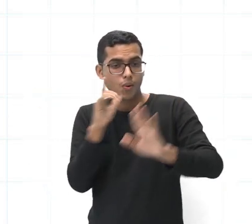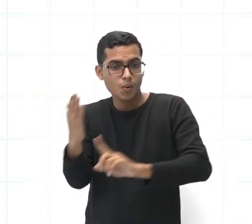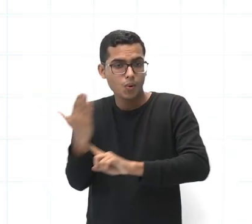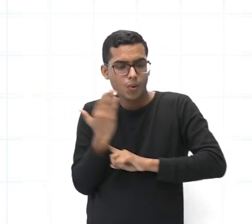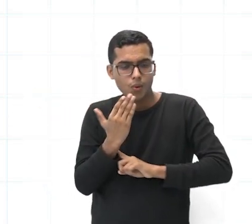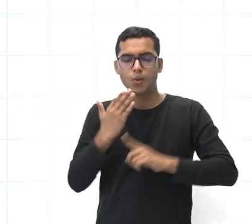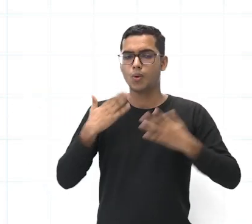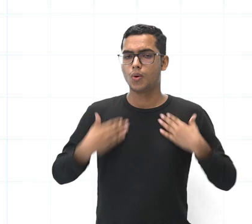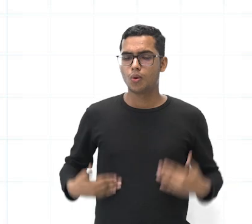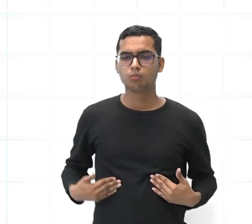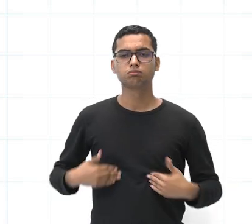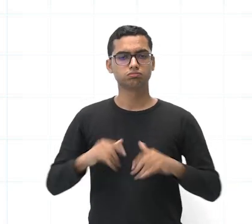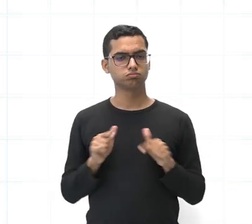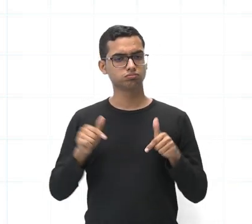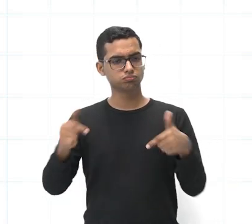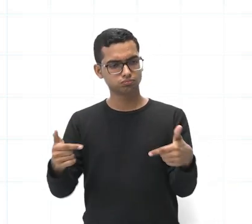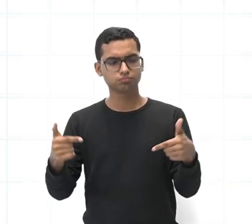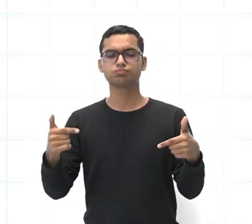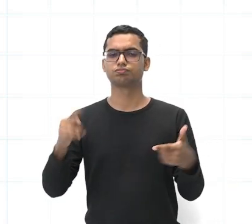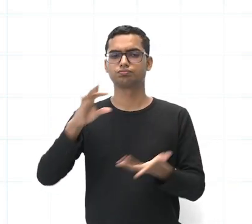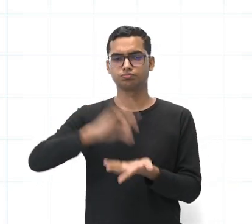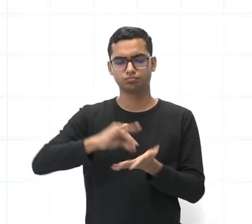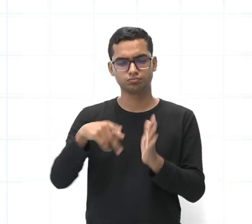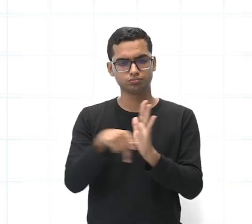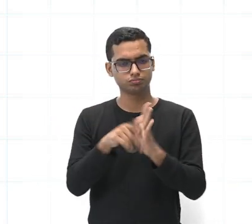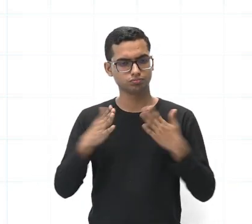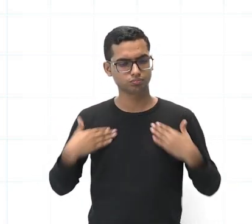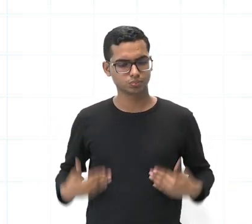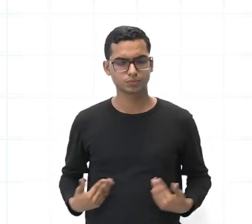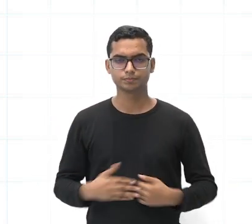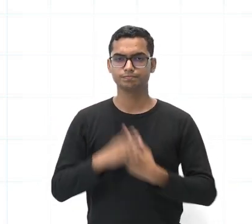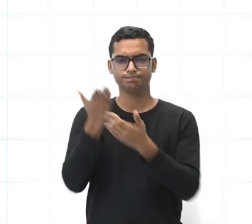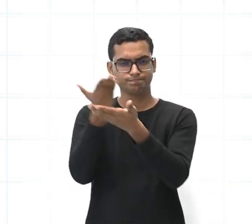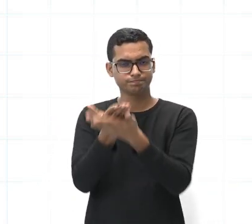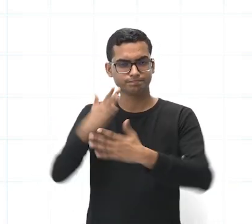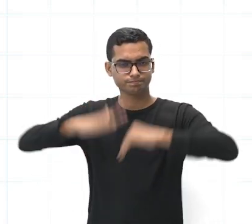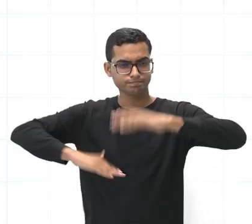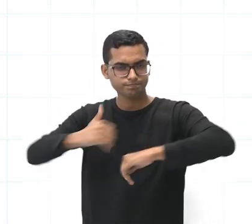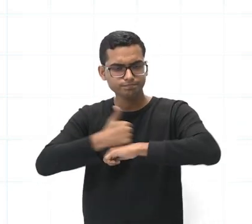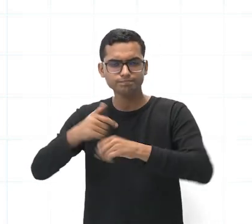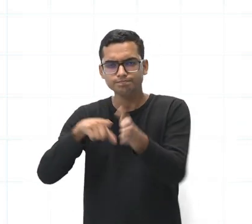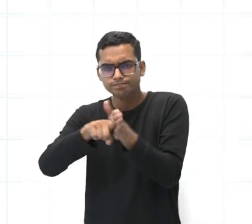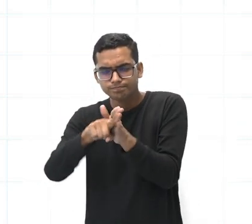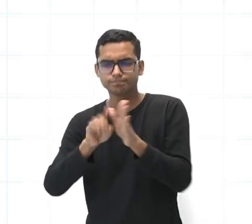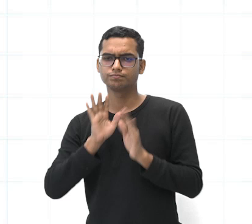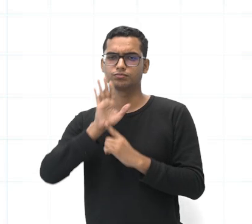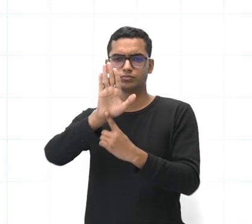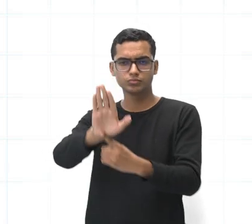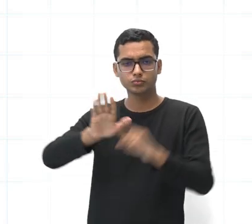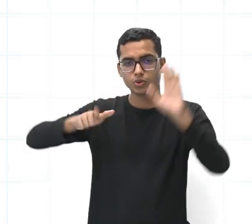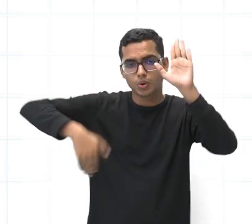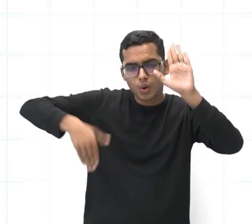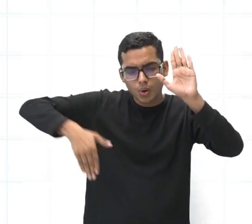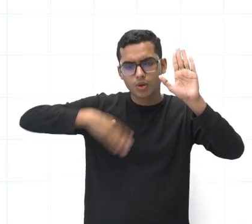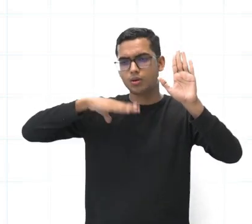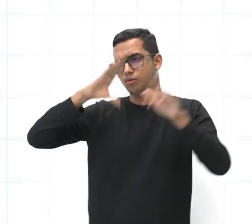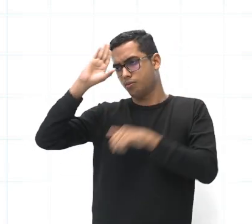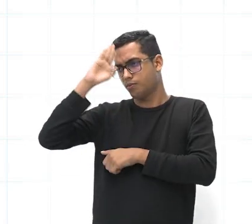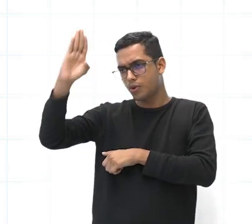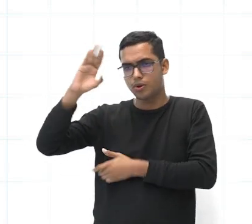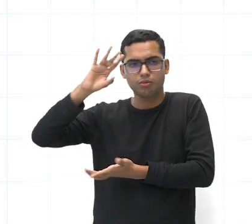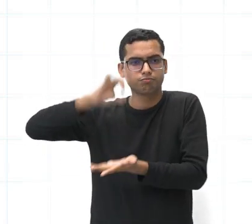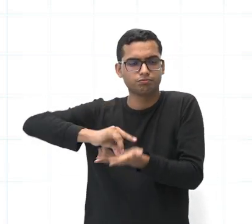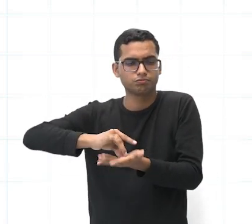uma atividade física. Muitos estudiosos dizem, né, e colocam ela como sendo a atividade